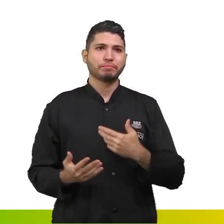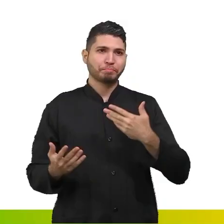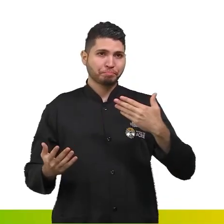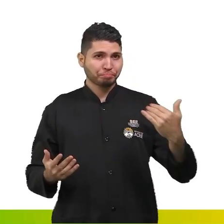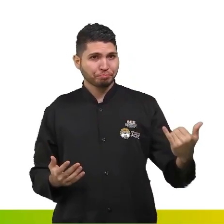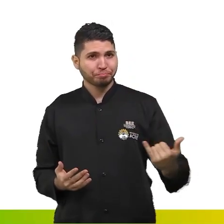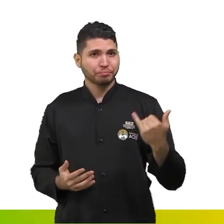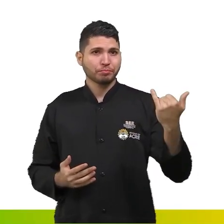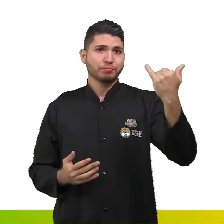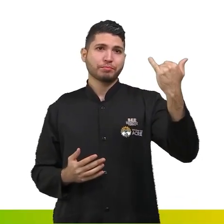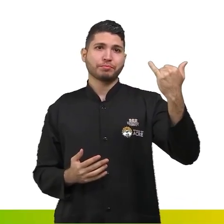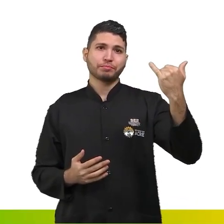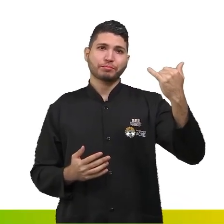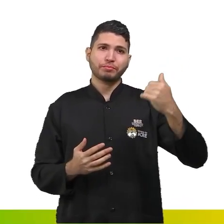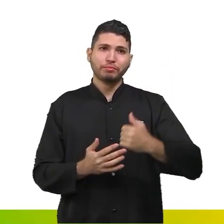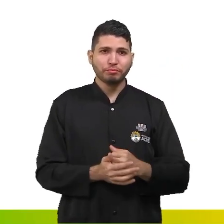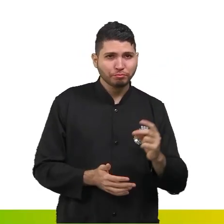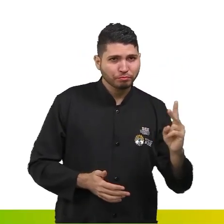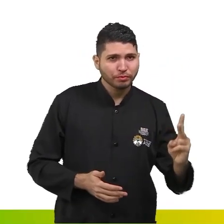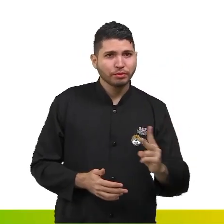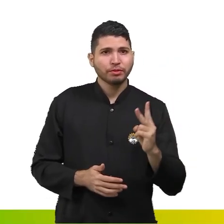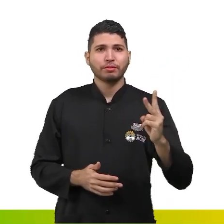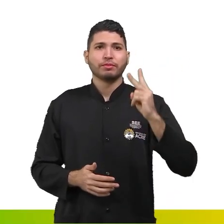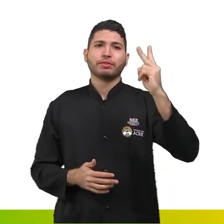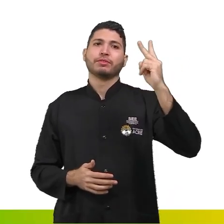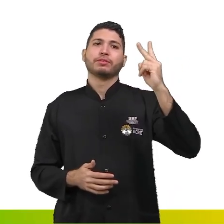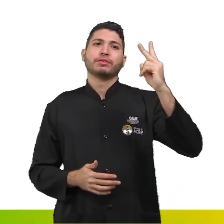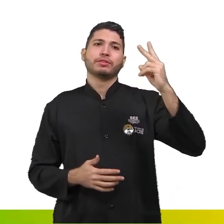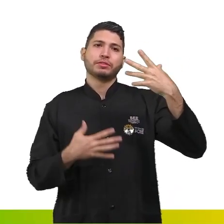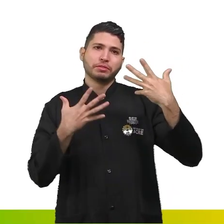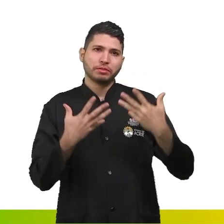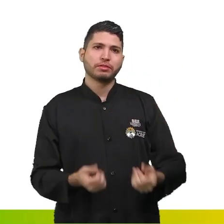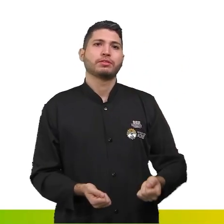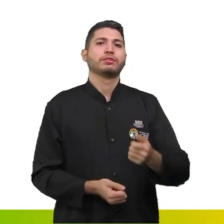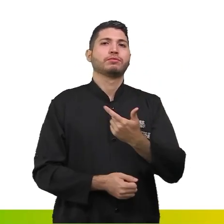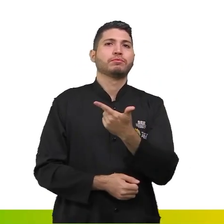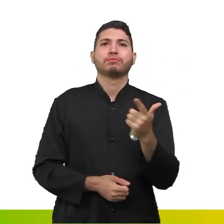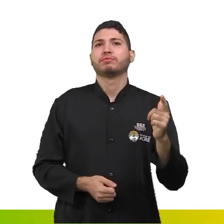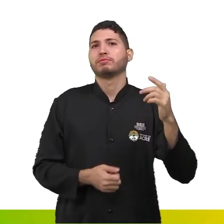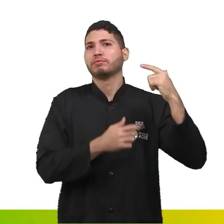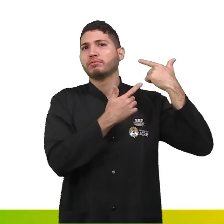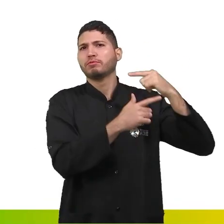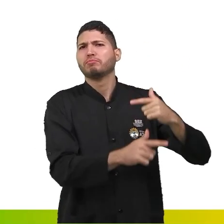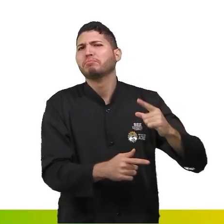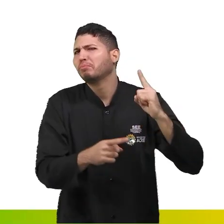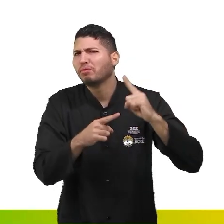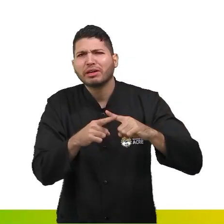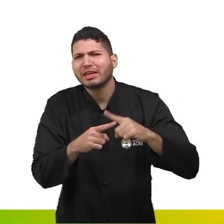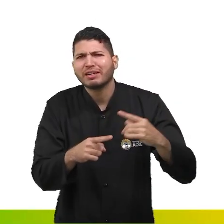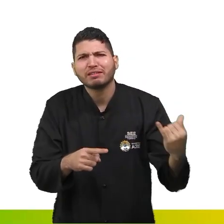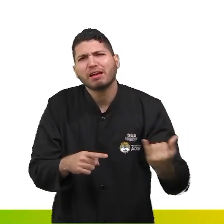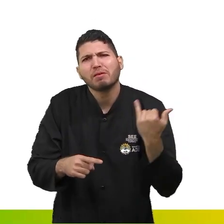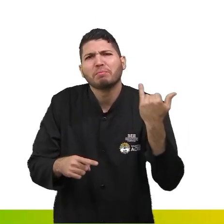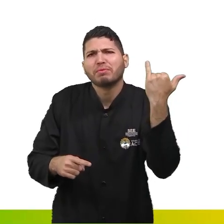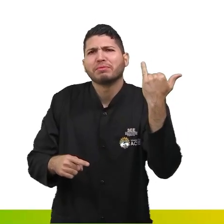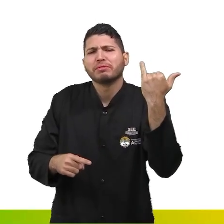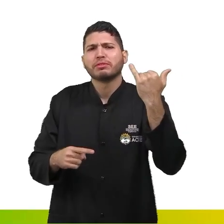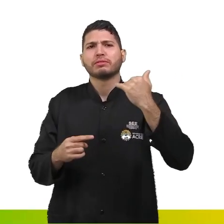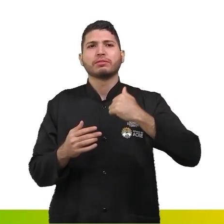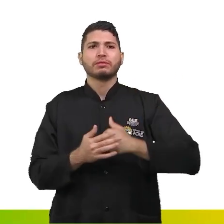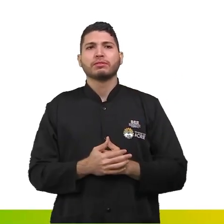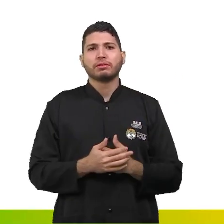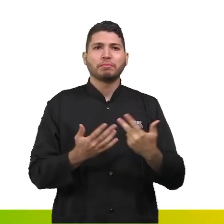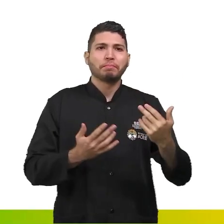importância de reconhecer outras tradições. Por que que isso é importante? Então, visão mais abrangente